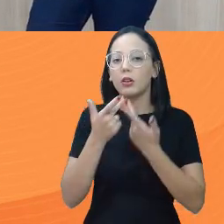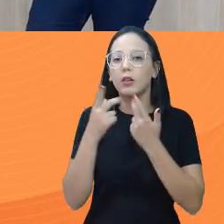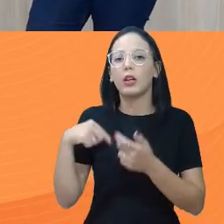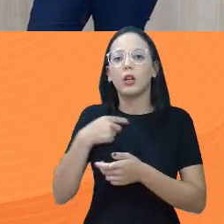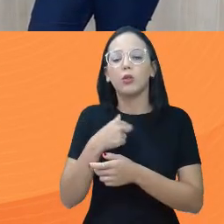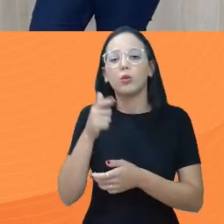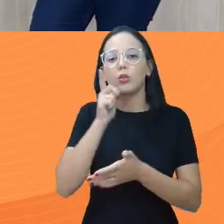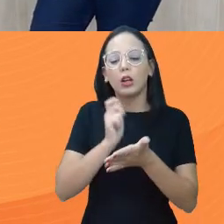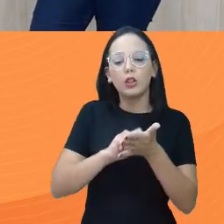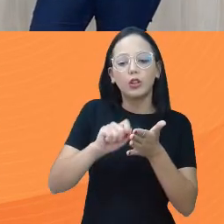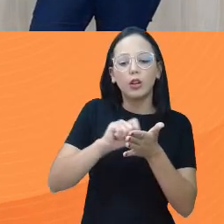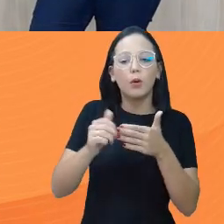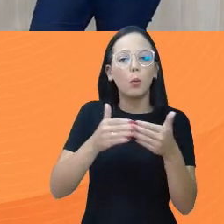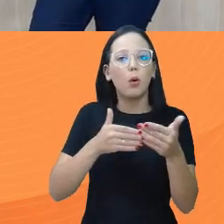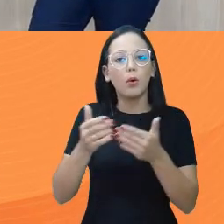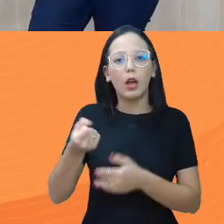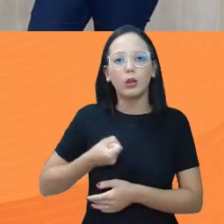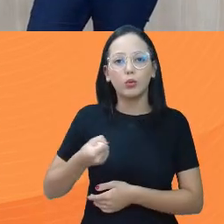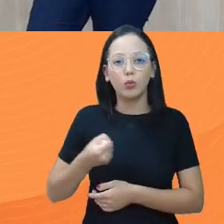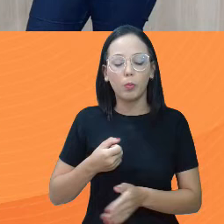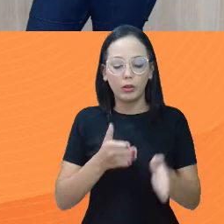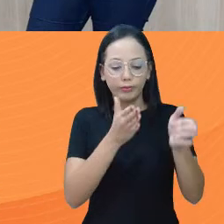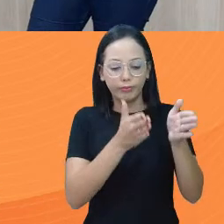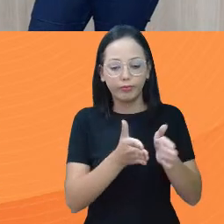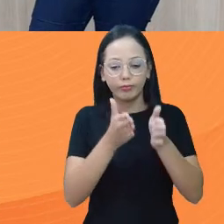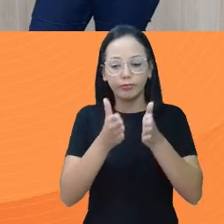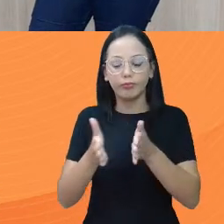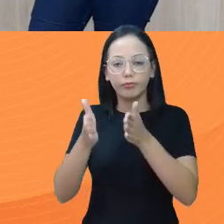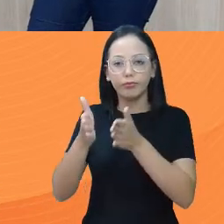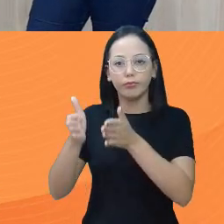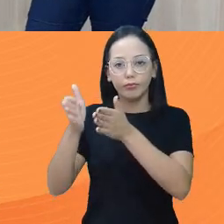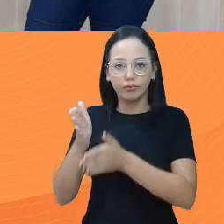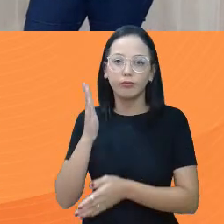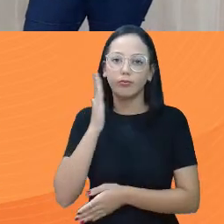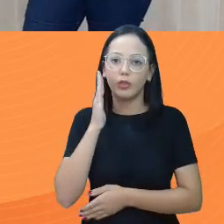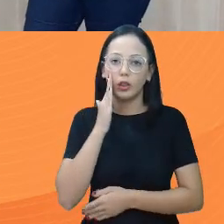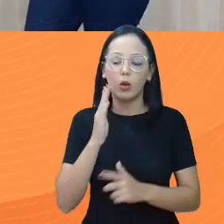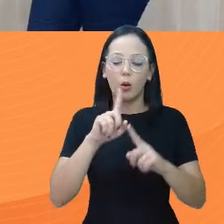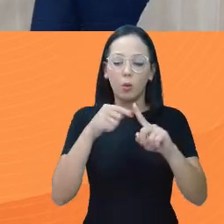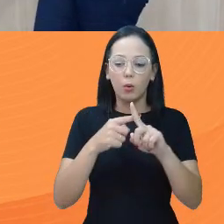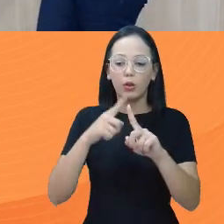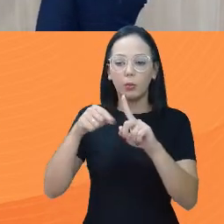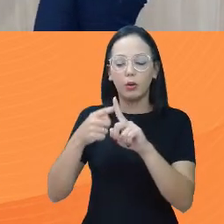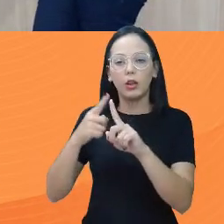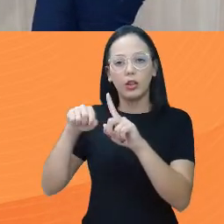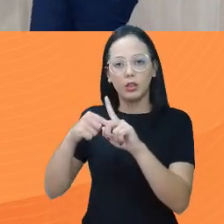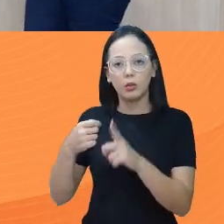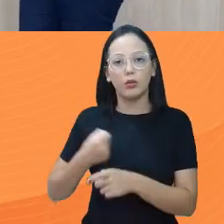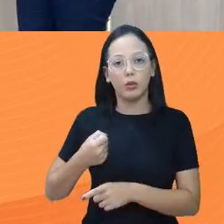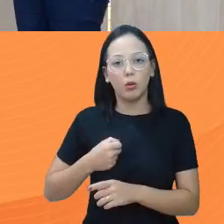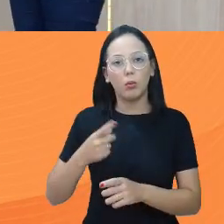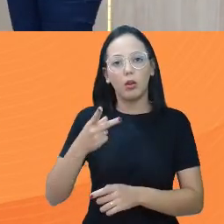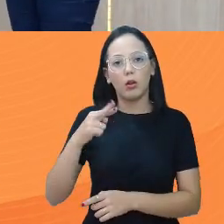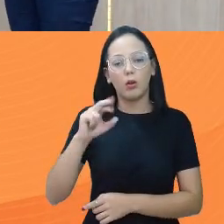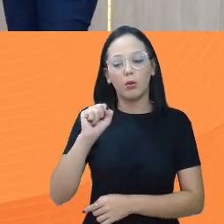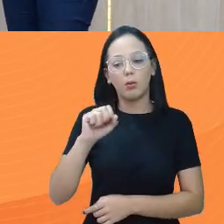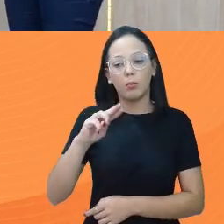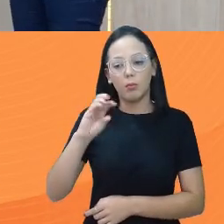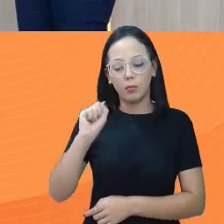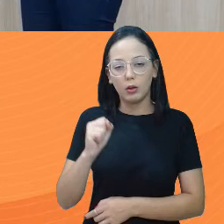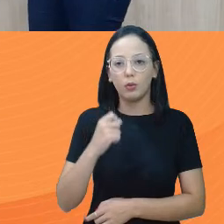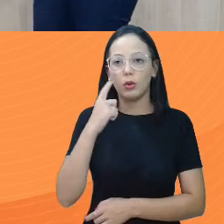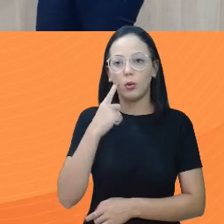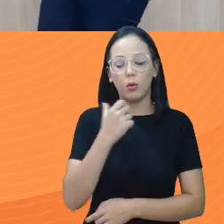número, né, que não seja um número primo, em sequência de números primos, né, uma multiplicação de números primos. Então, ali a gente decompôs